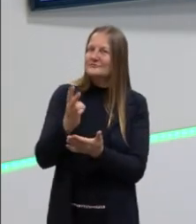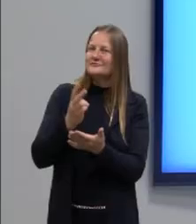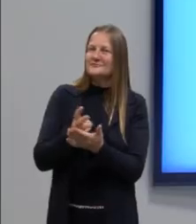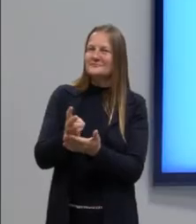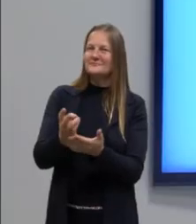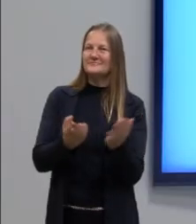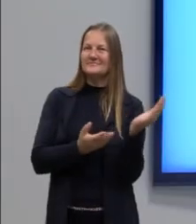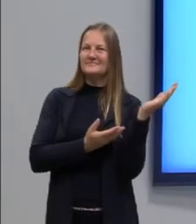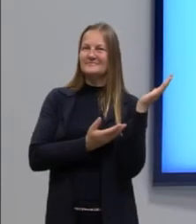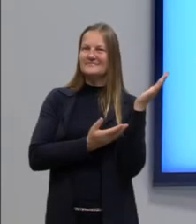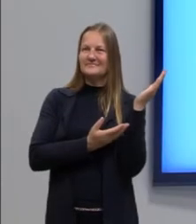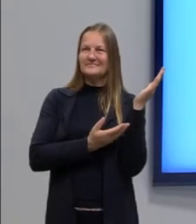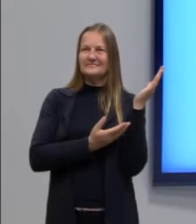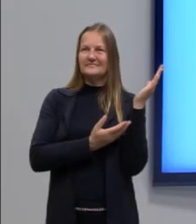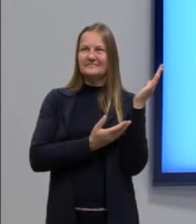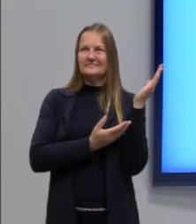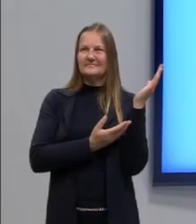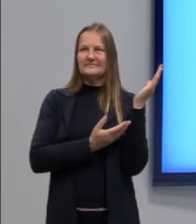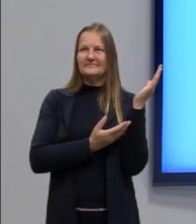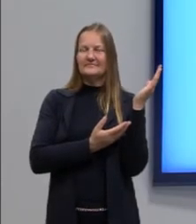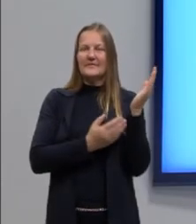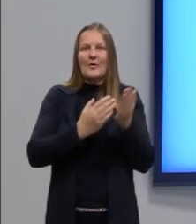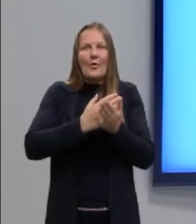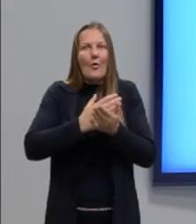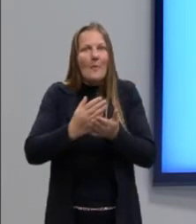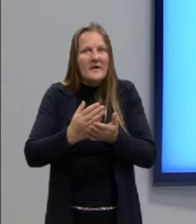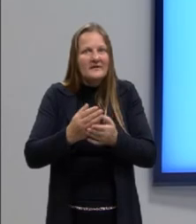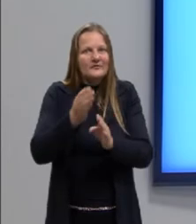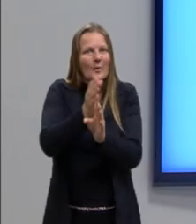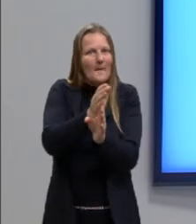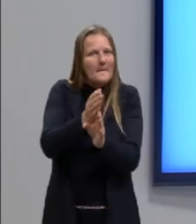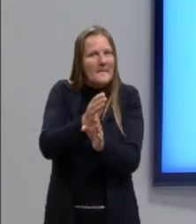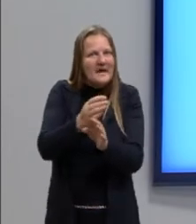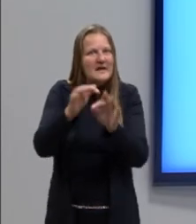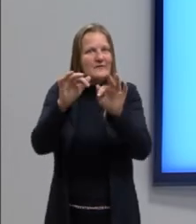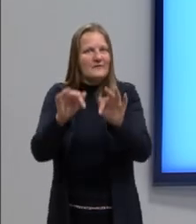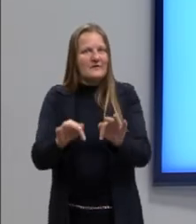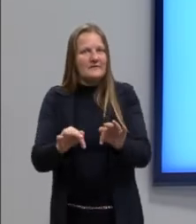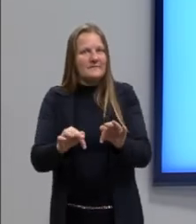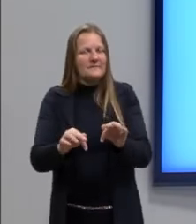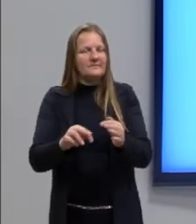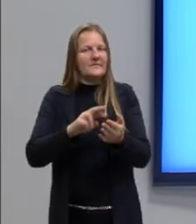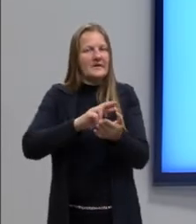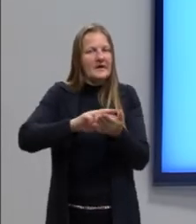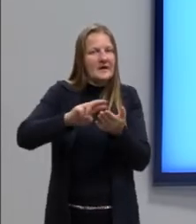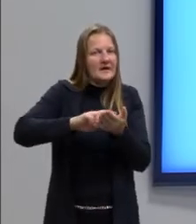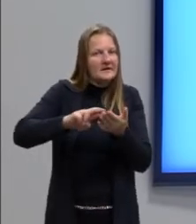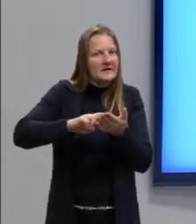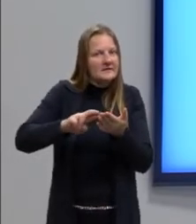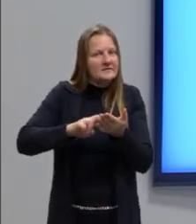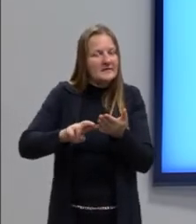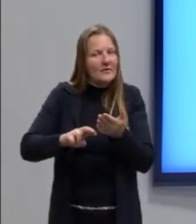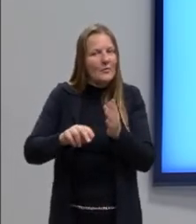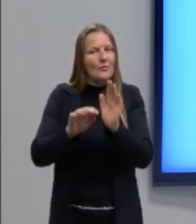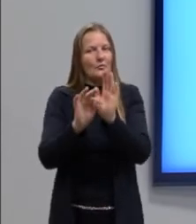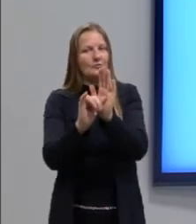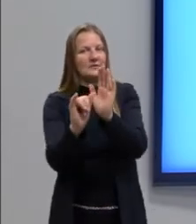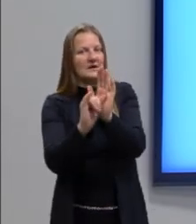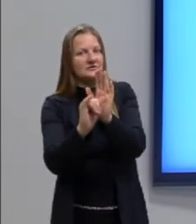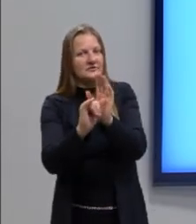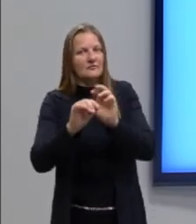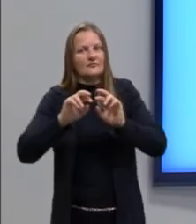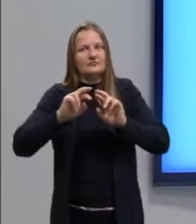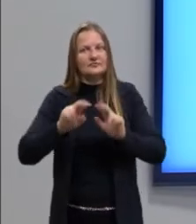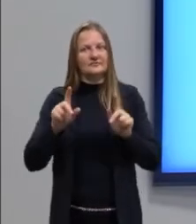na nossa tela de começo meio e fim a diferença entre redação e texto narrativo porque nós temos então